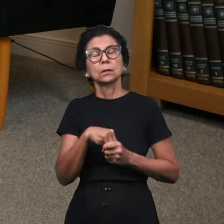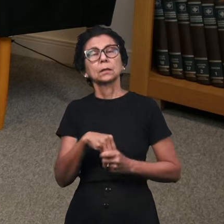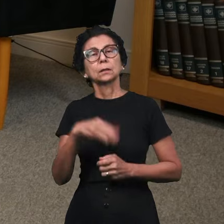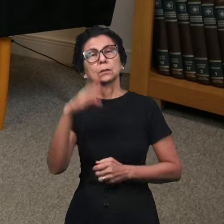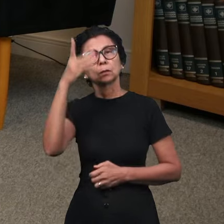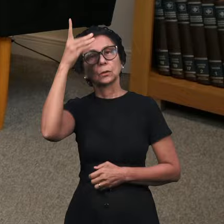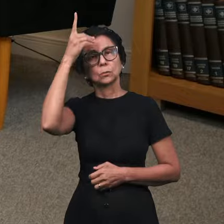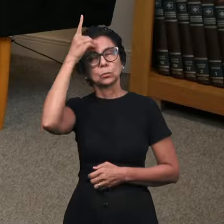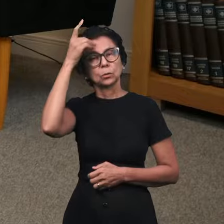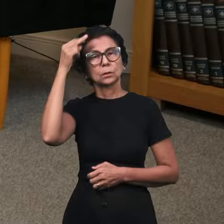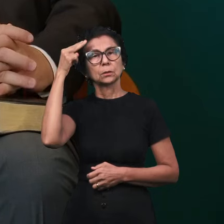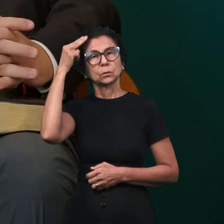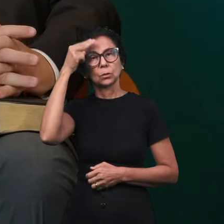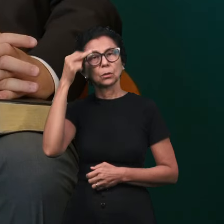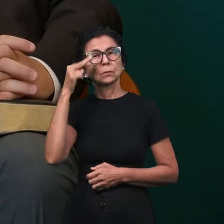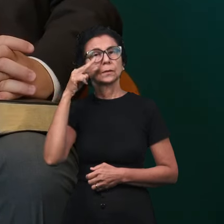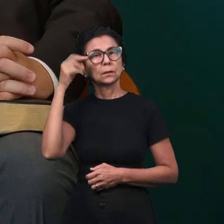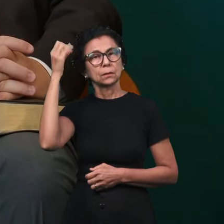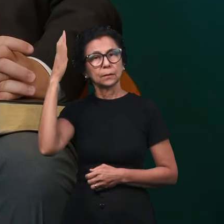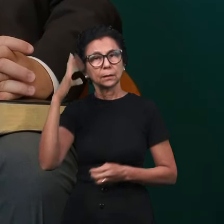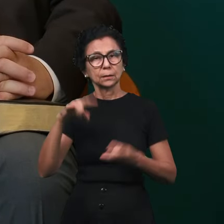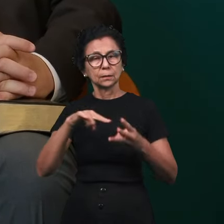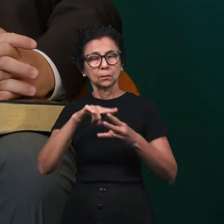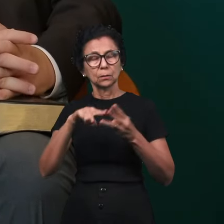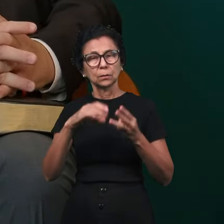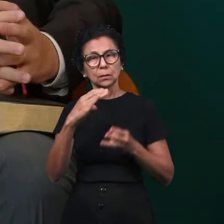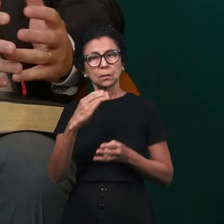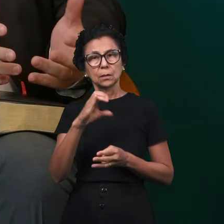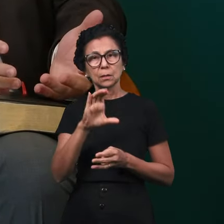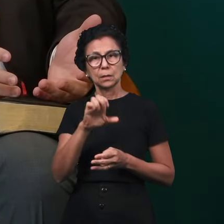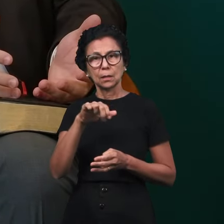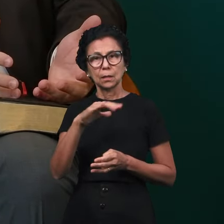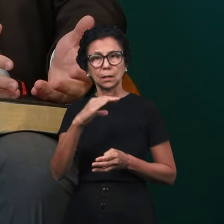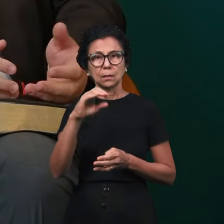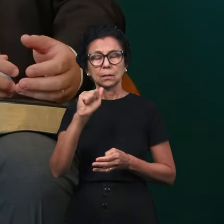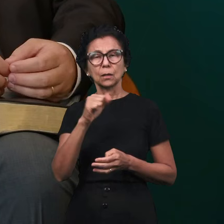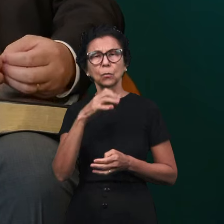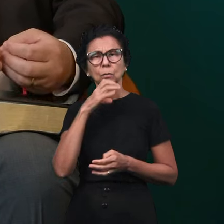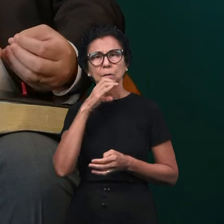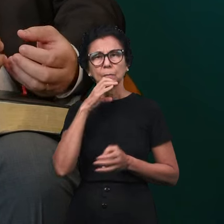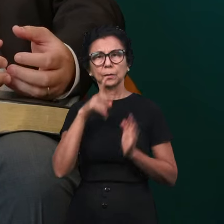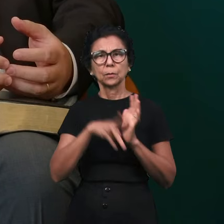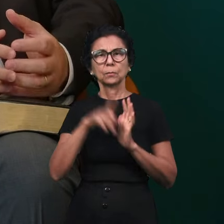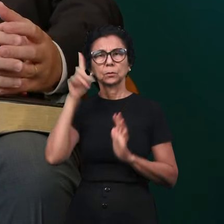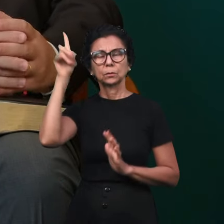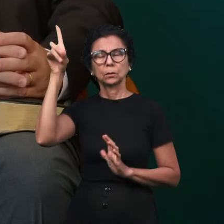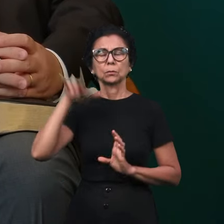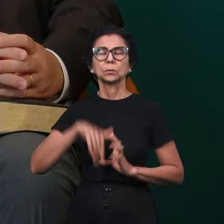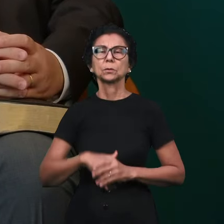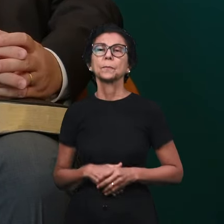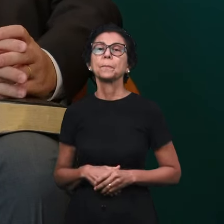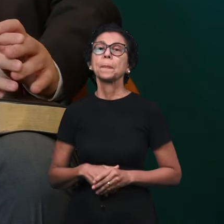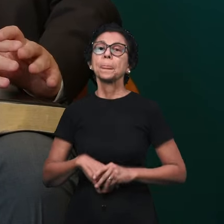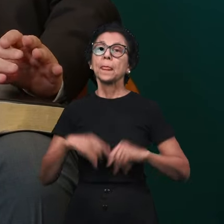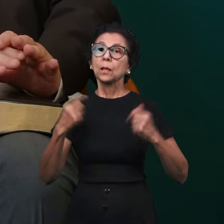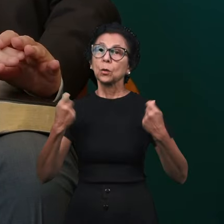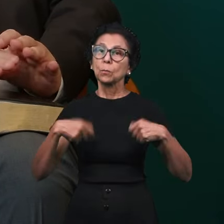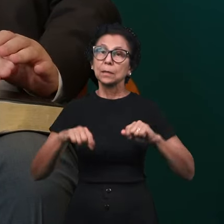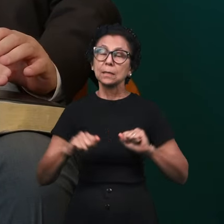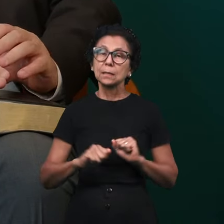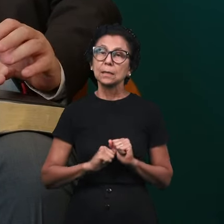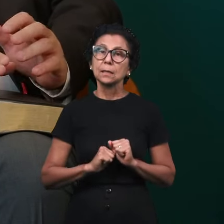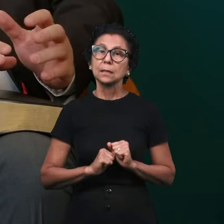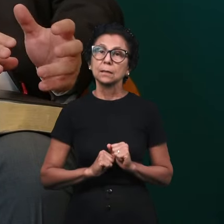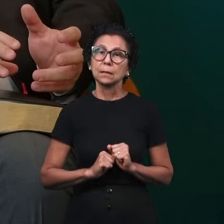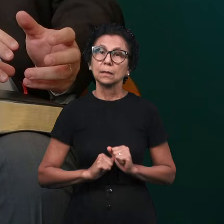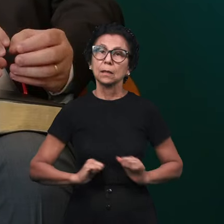assim. Exatamente. Tudo é tratado no corpo, dentro do grupo de intercessão, consulta a palavra, justamente para que